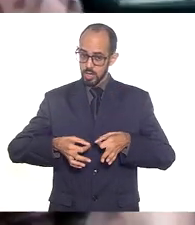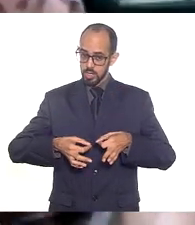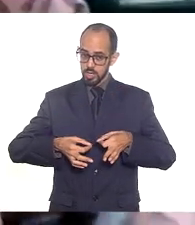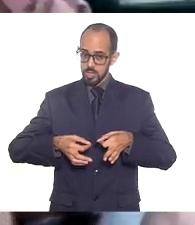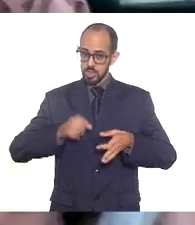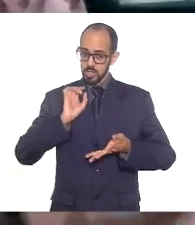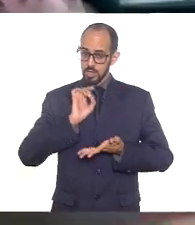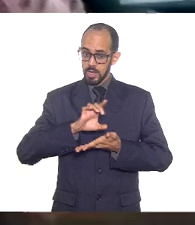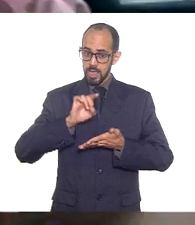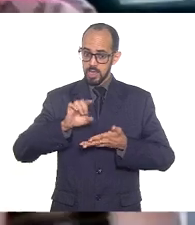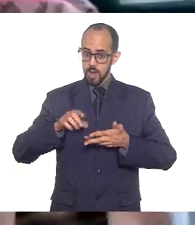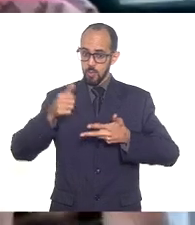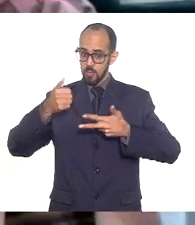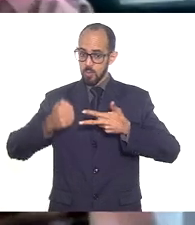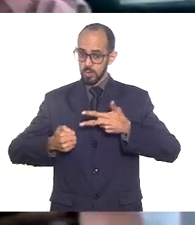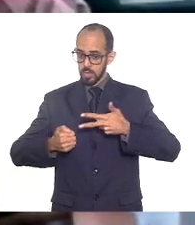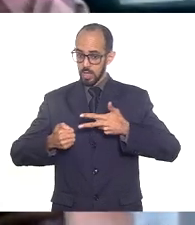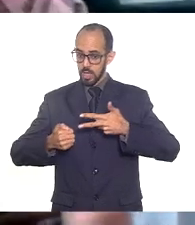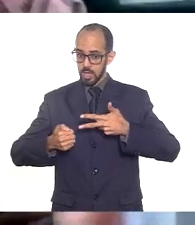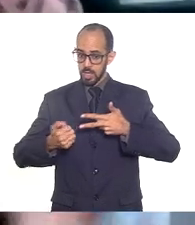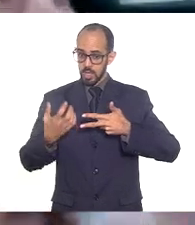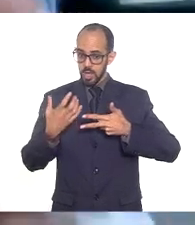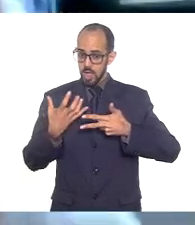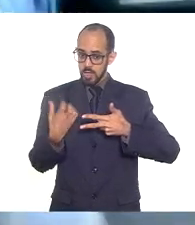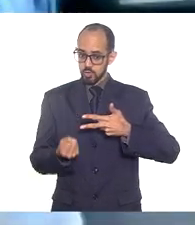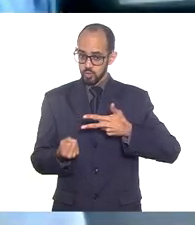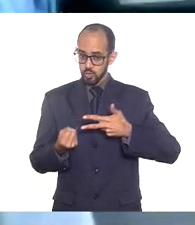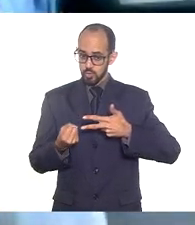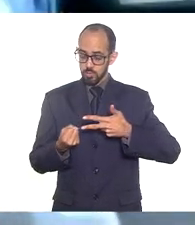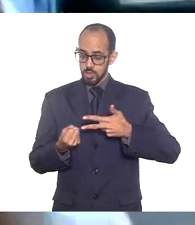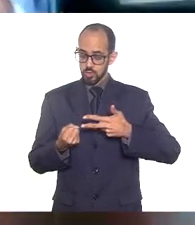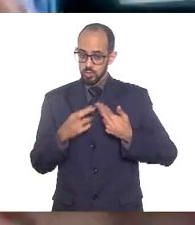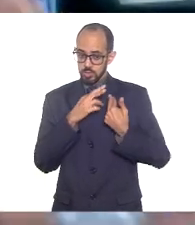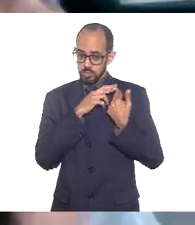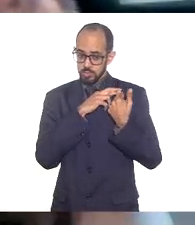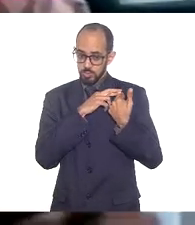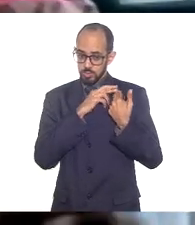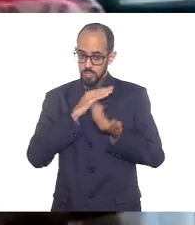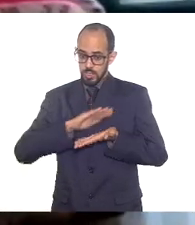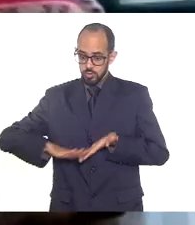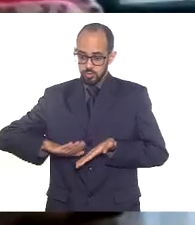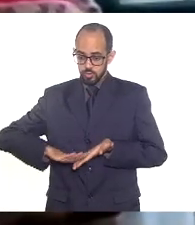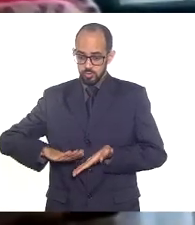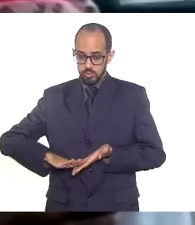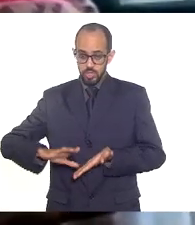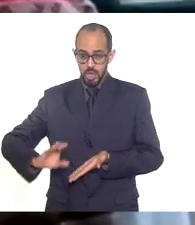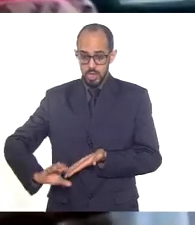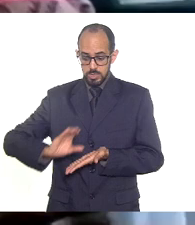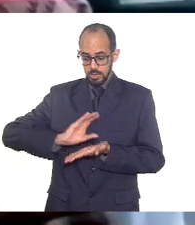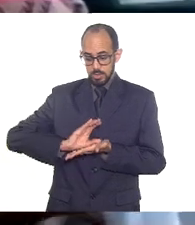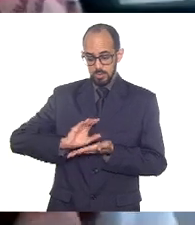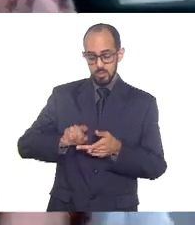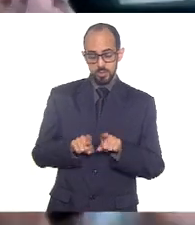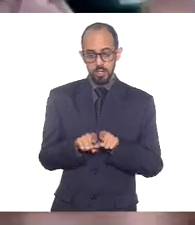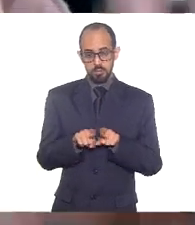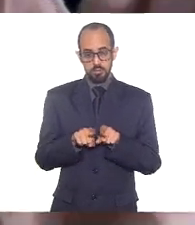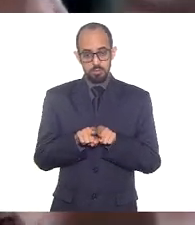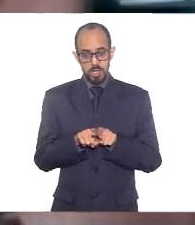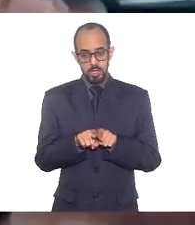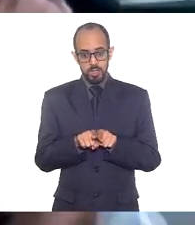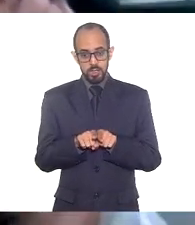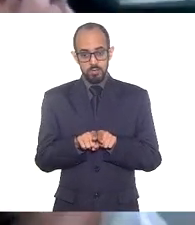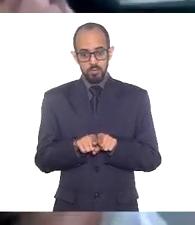a cada poder arte um seus gastos e também Receba as receitas correspondentes